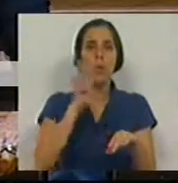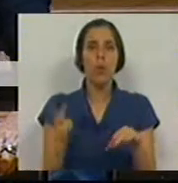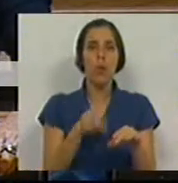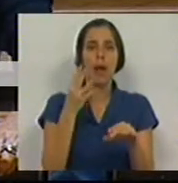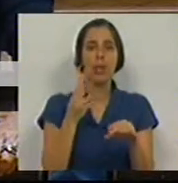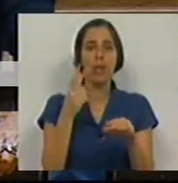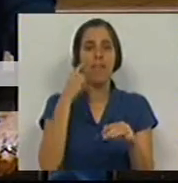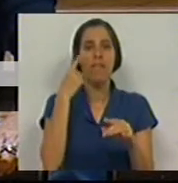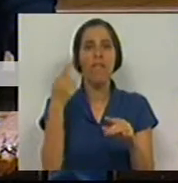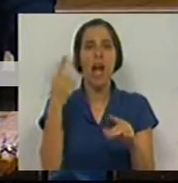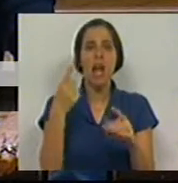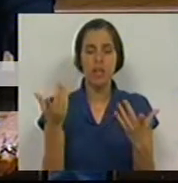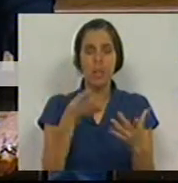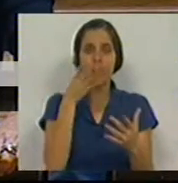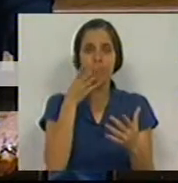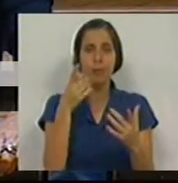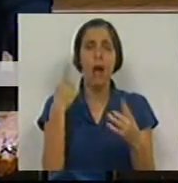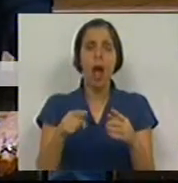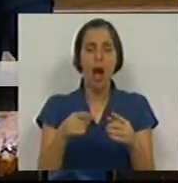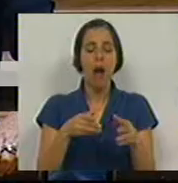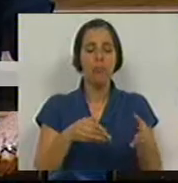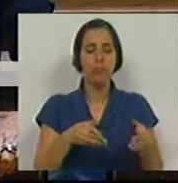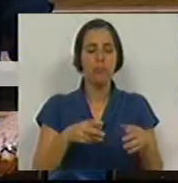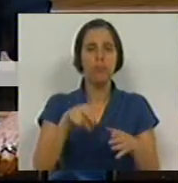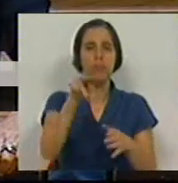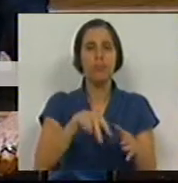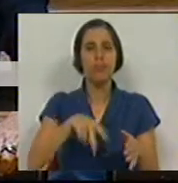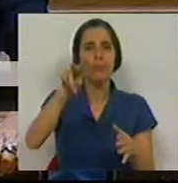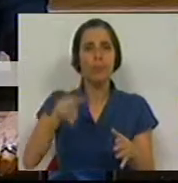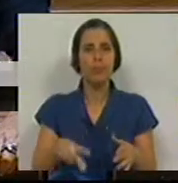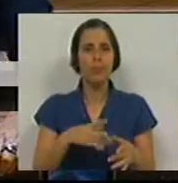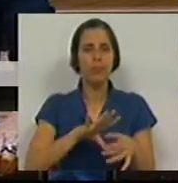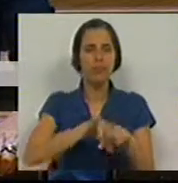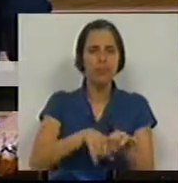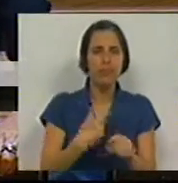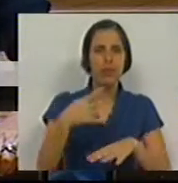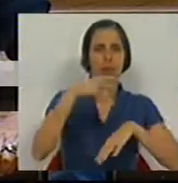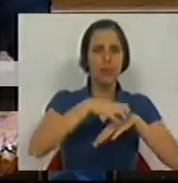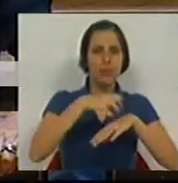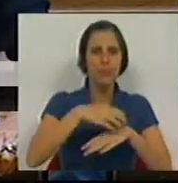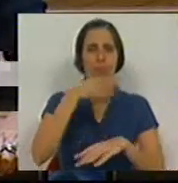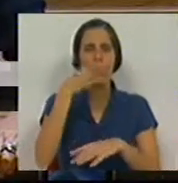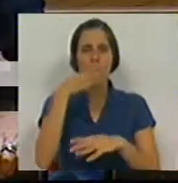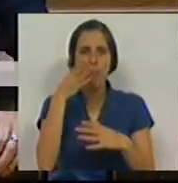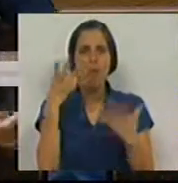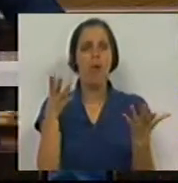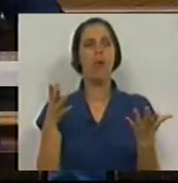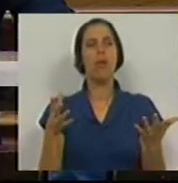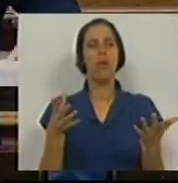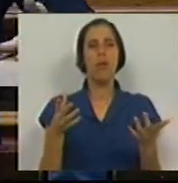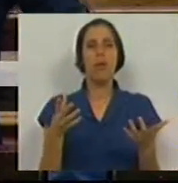de viagem. Há troços obsoletos, há estações, há plataformas